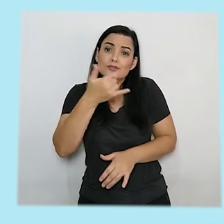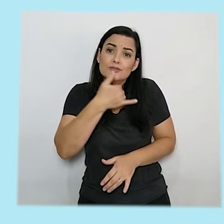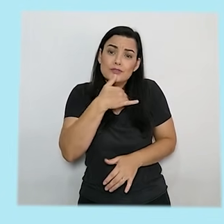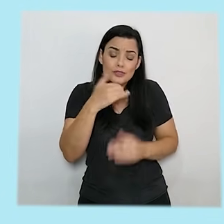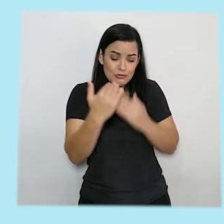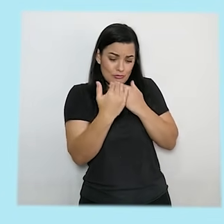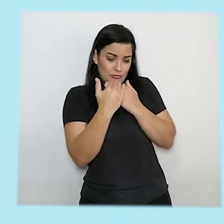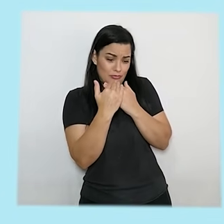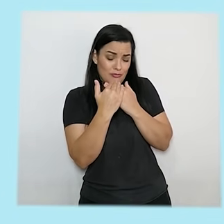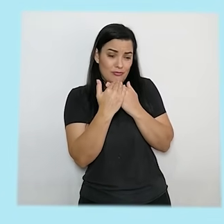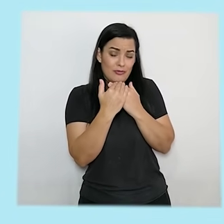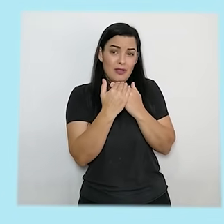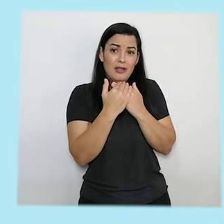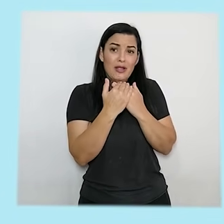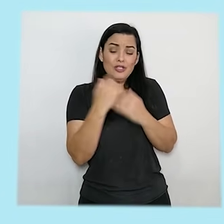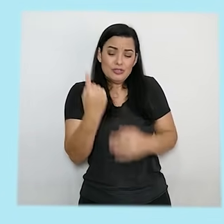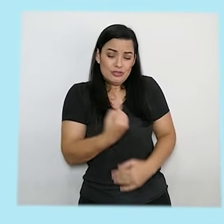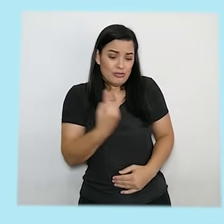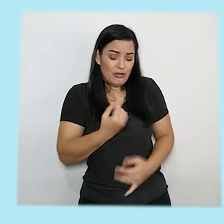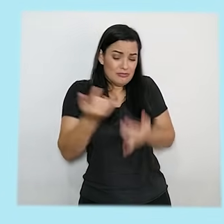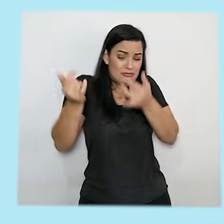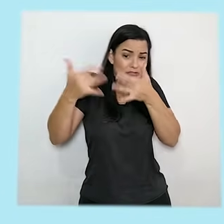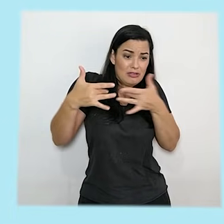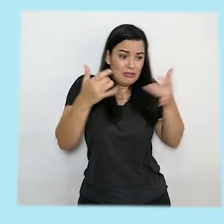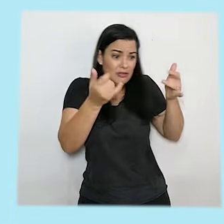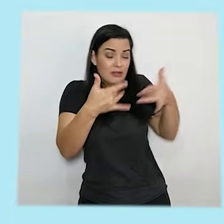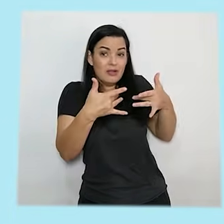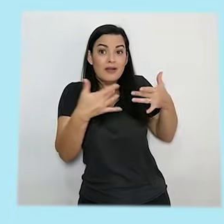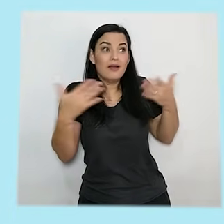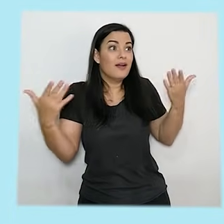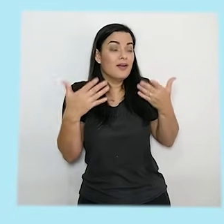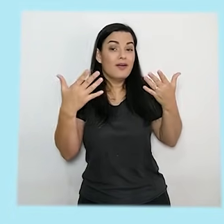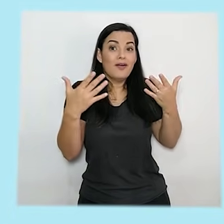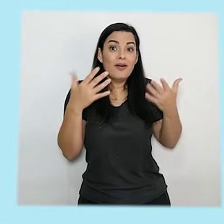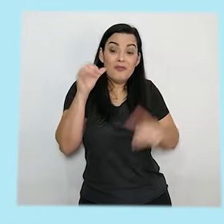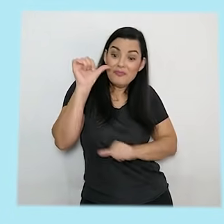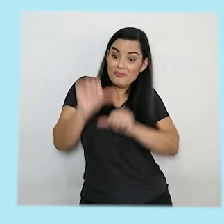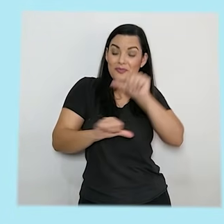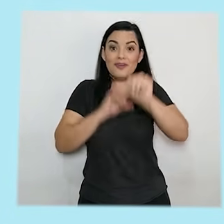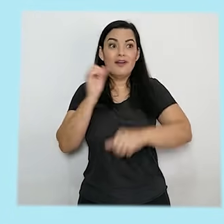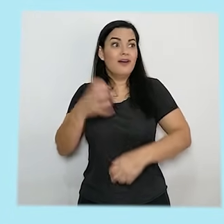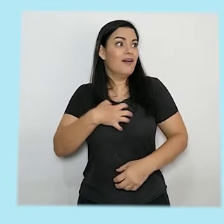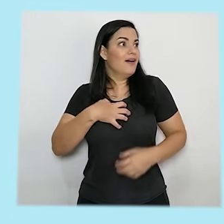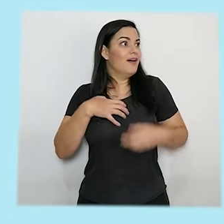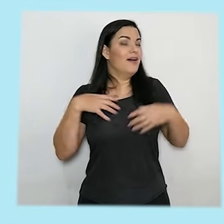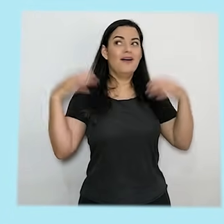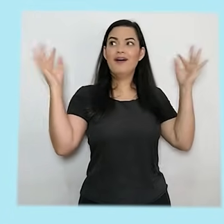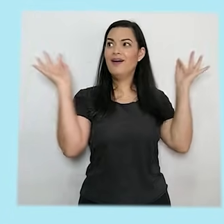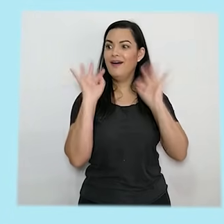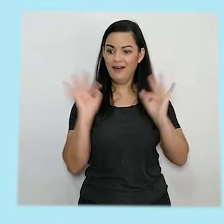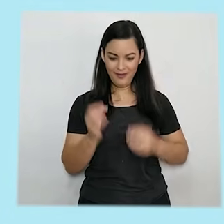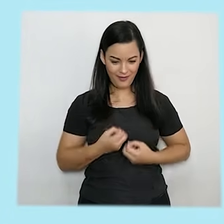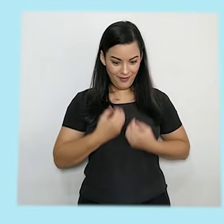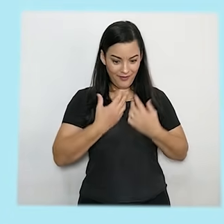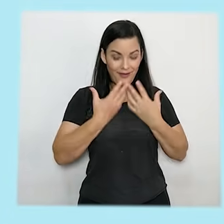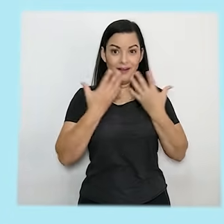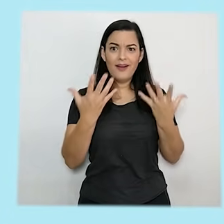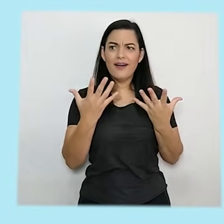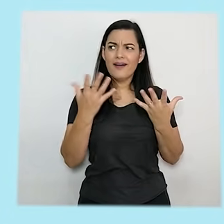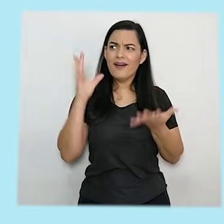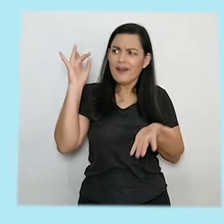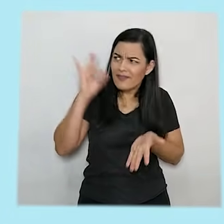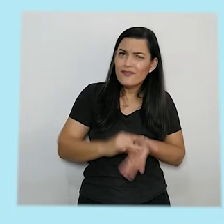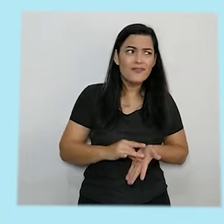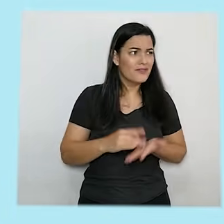desprezado e atormentado, sentia-se agora tão feliz que se perguntava se não era um sonho.